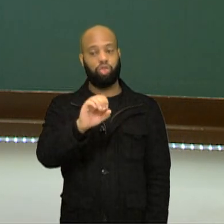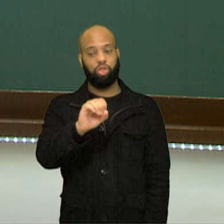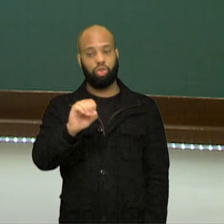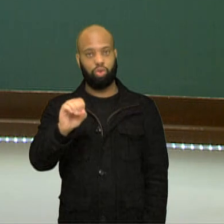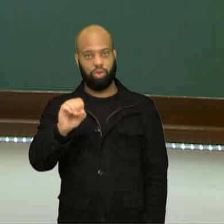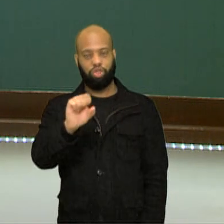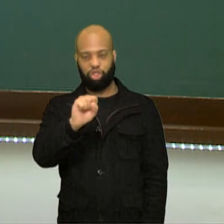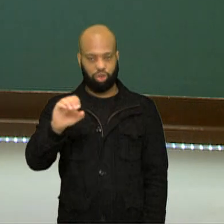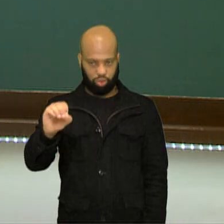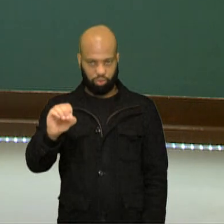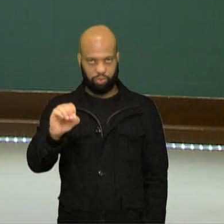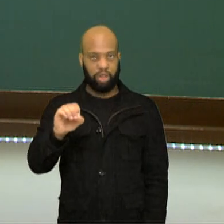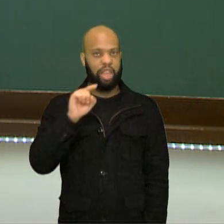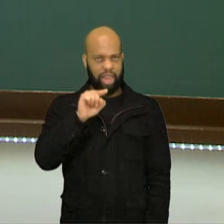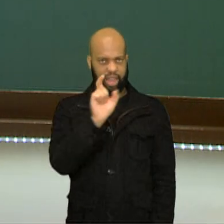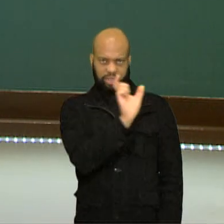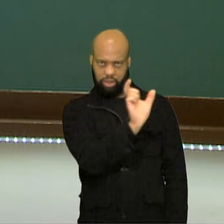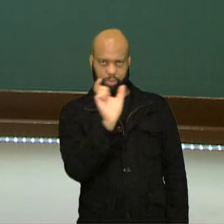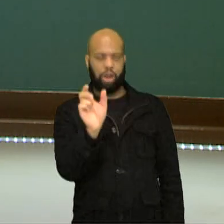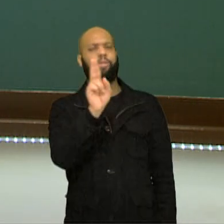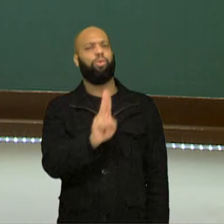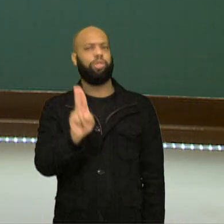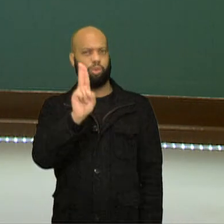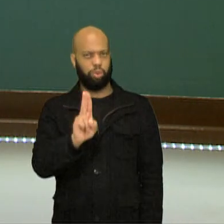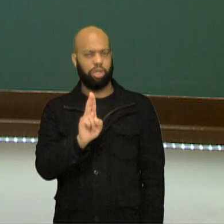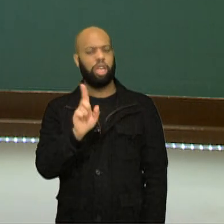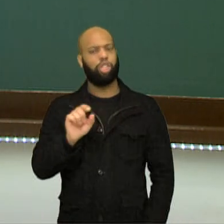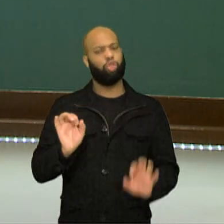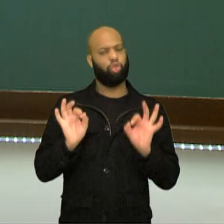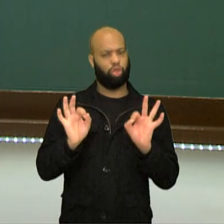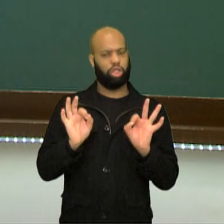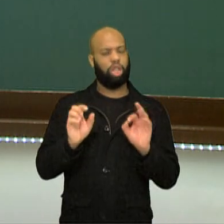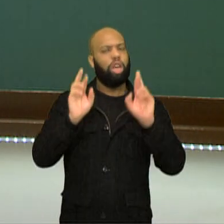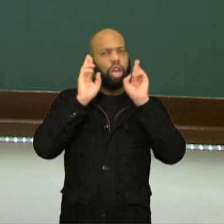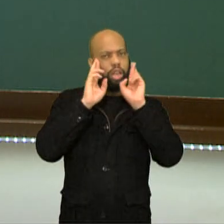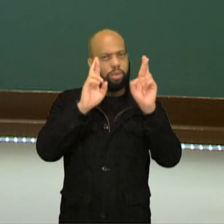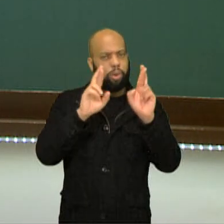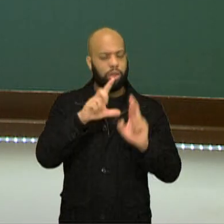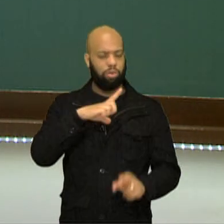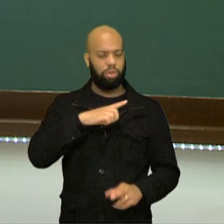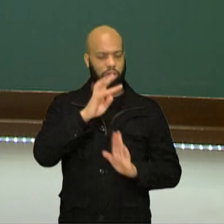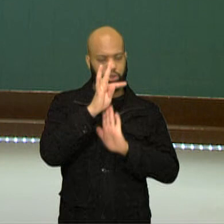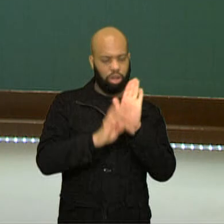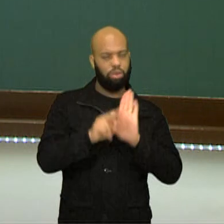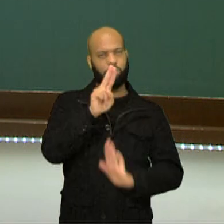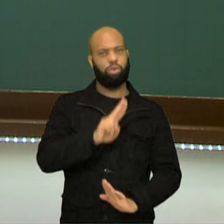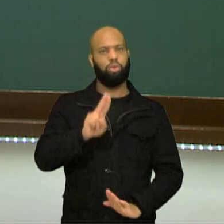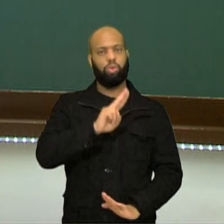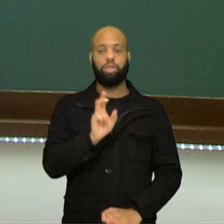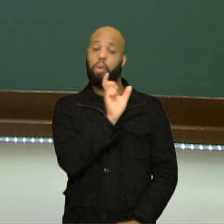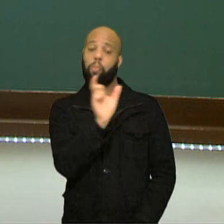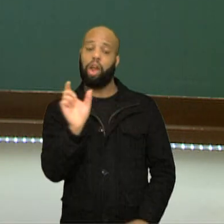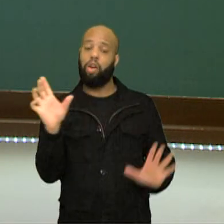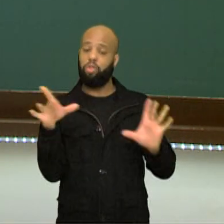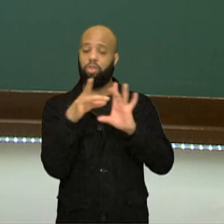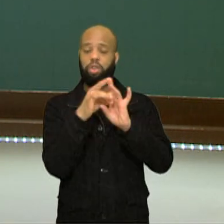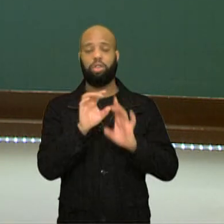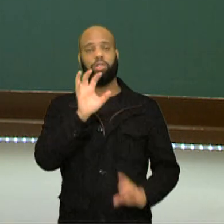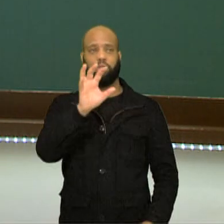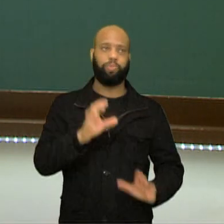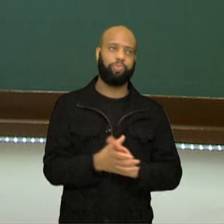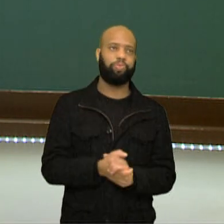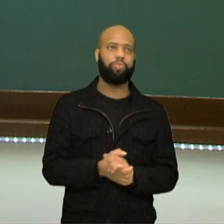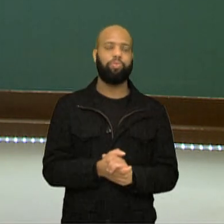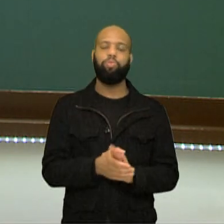muito produtiva e dá muito mais respeito ao texto, né? Que conectivo é esse? Isso já estava dado no enunciado,